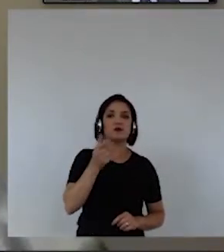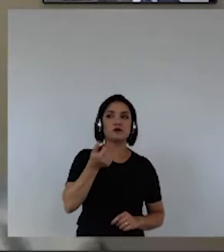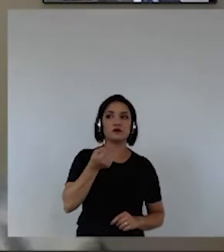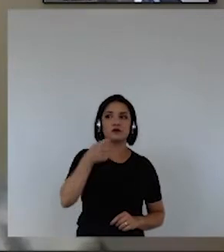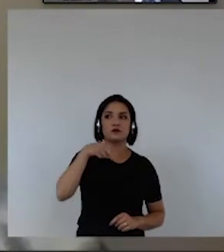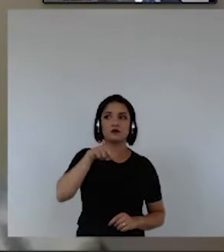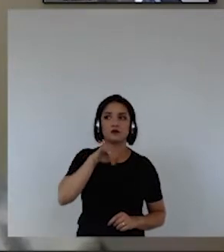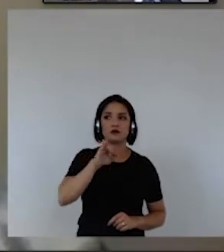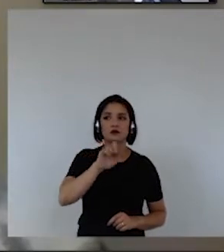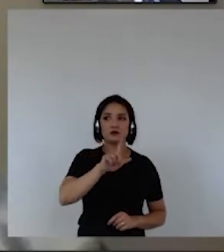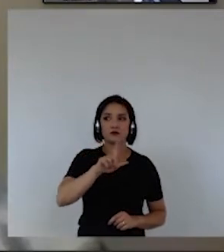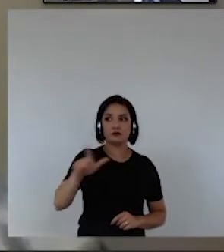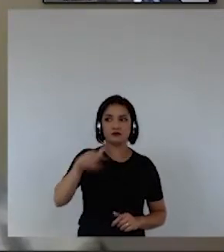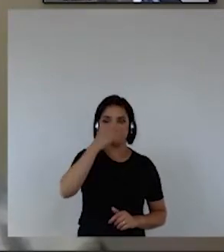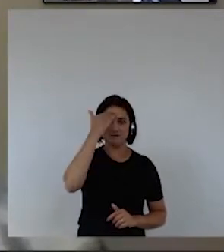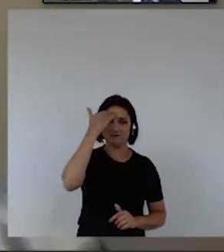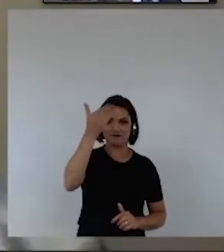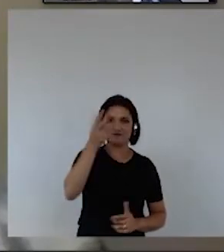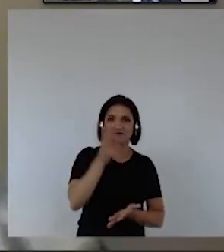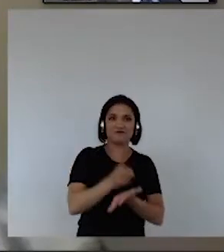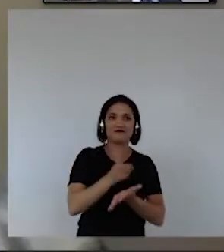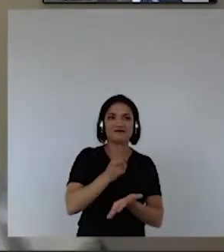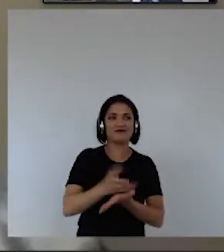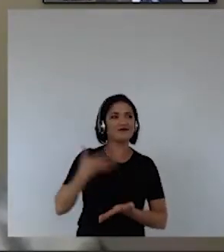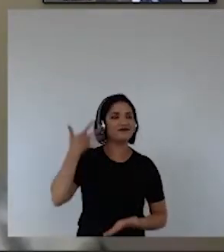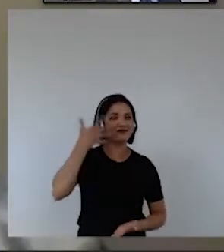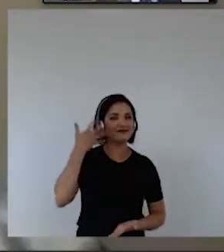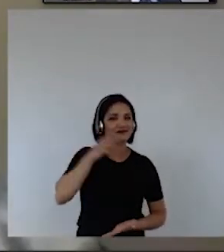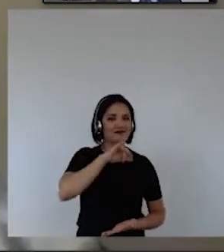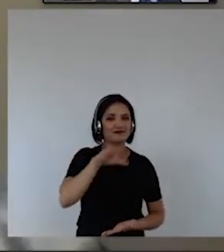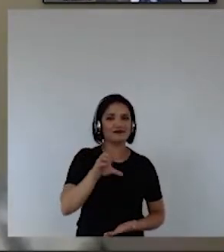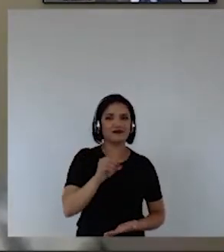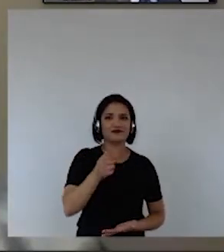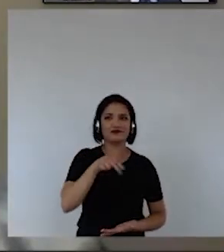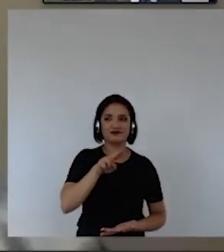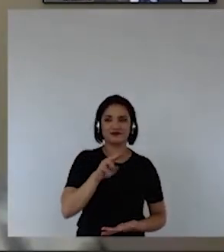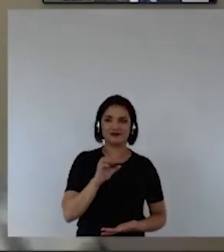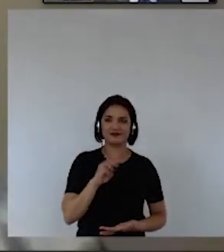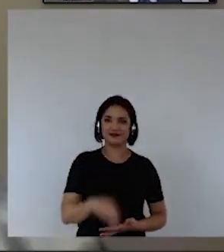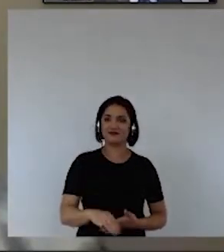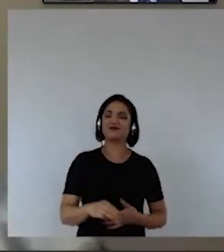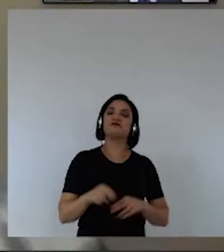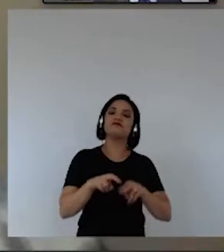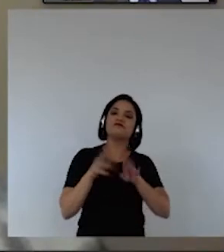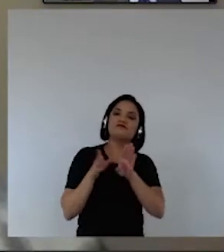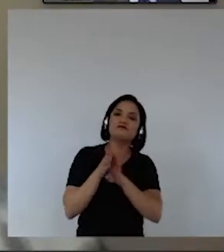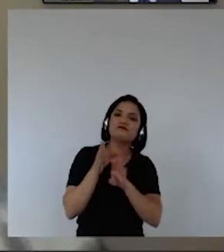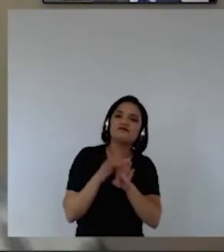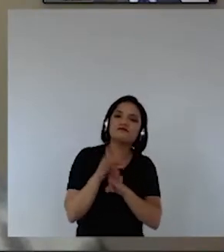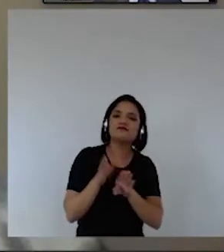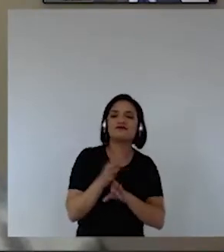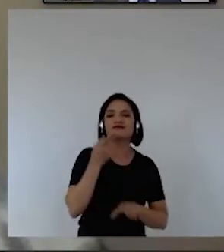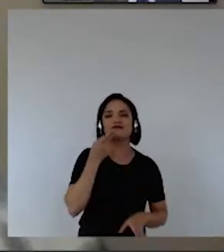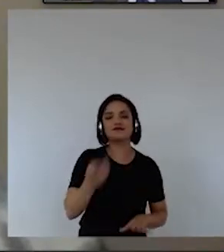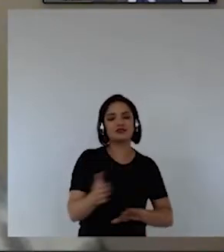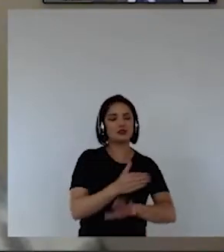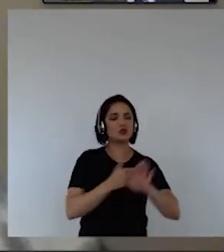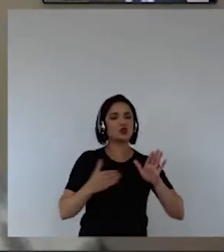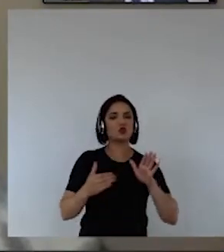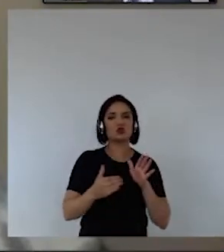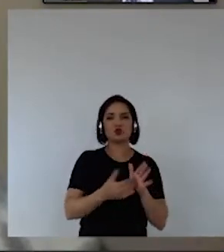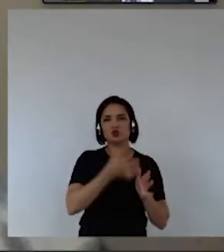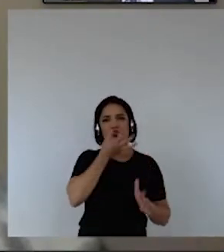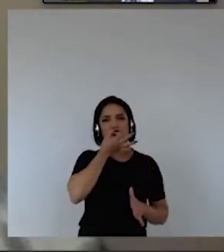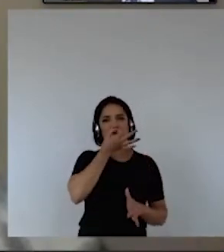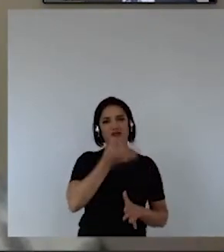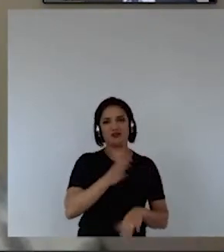Nogueira, agradecendo profundamente as palavras do Dr. Joaquim Muniz, pelas suas orientações e todas as suas